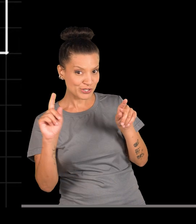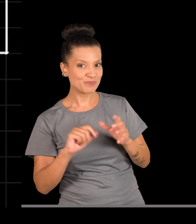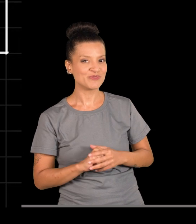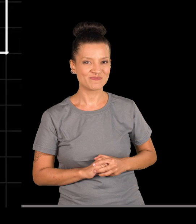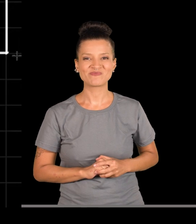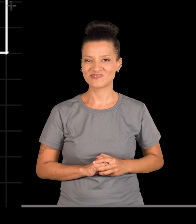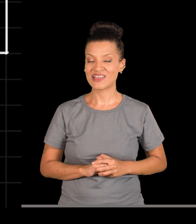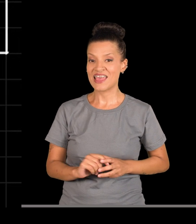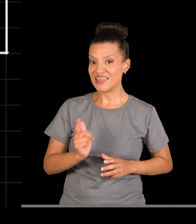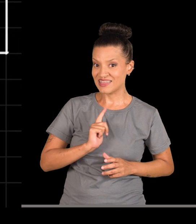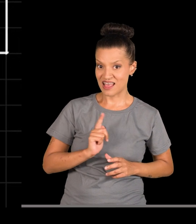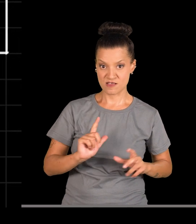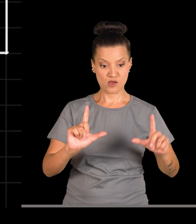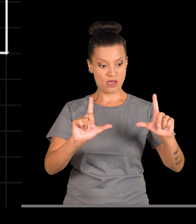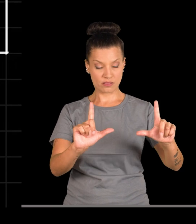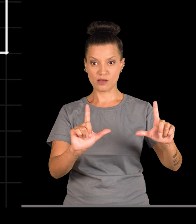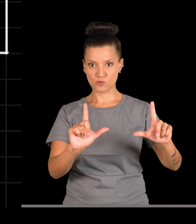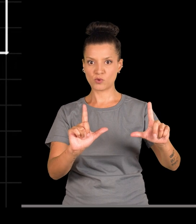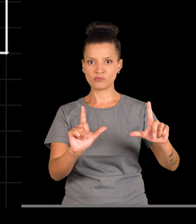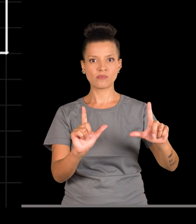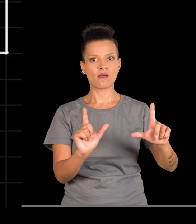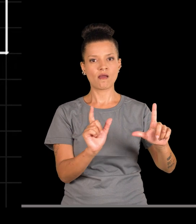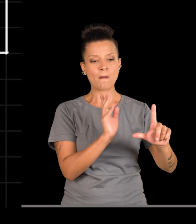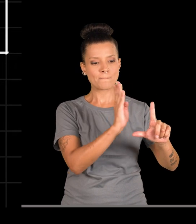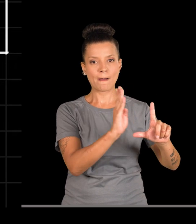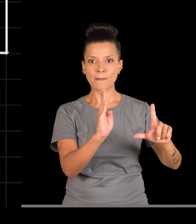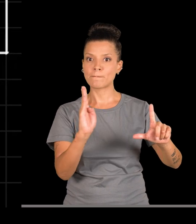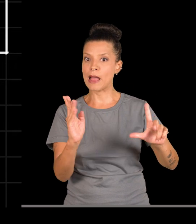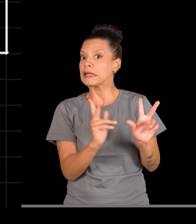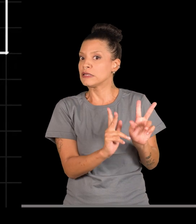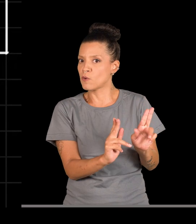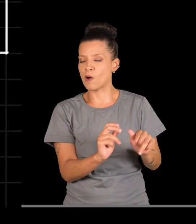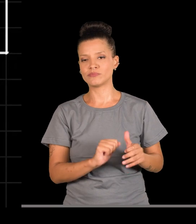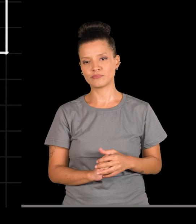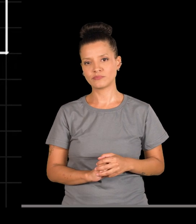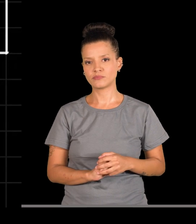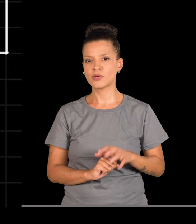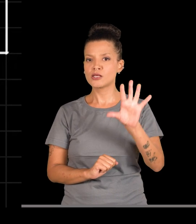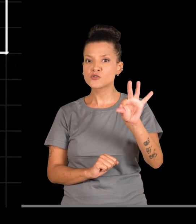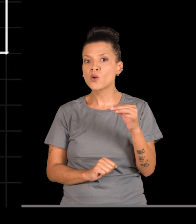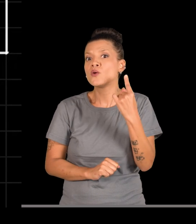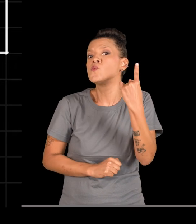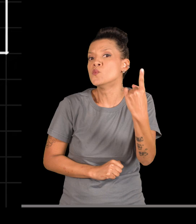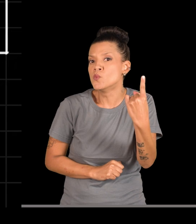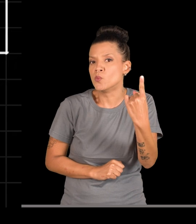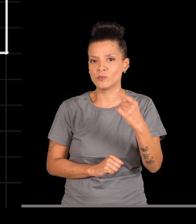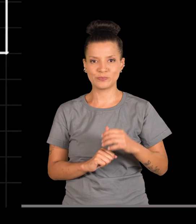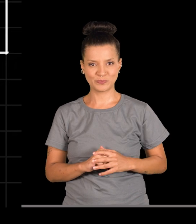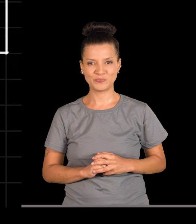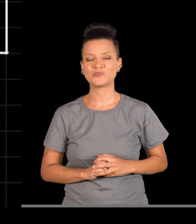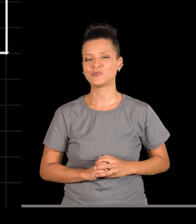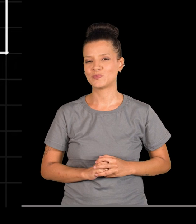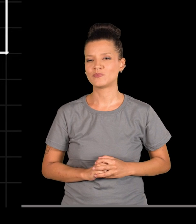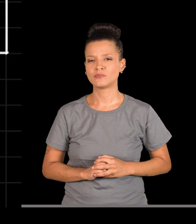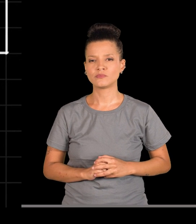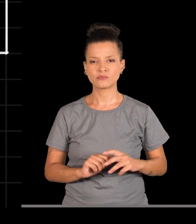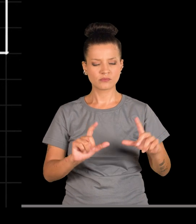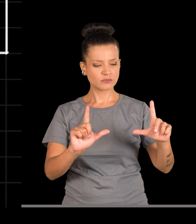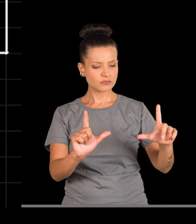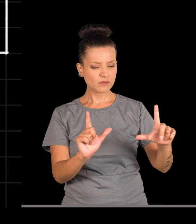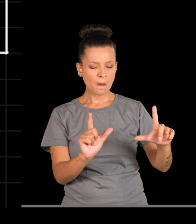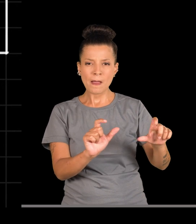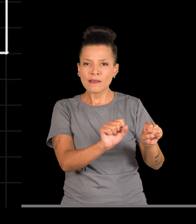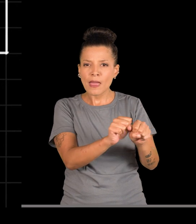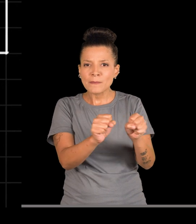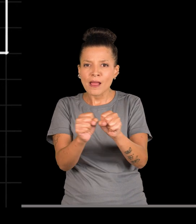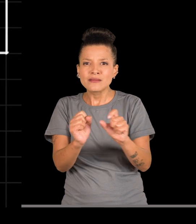eu tenho um retângulo que eu dividi em 3 partes iguais, como sempre tem que ser partes iguais. Imagina que eu pegue uma dessas partezinhas aqui, certo?